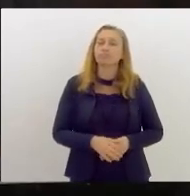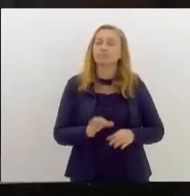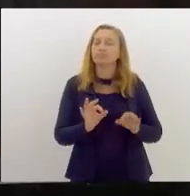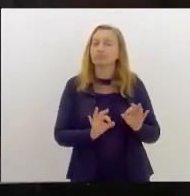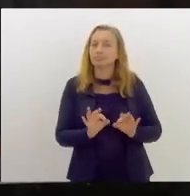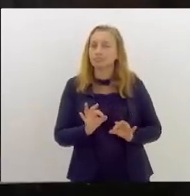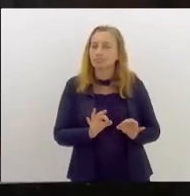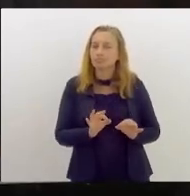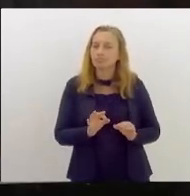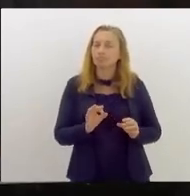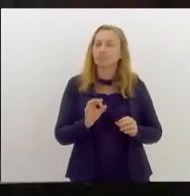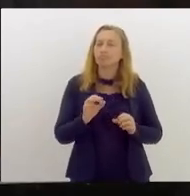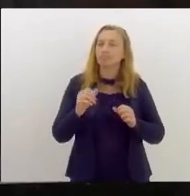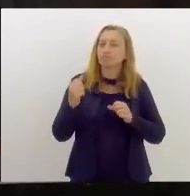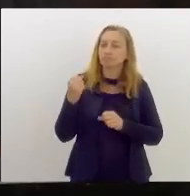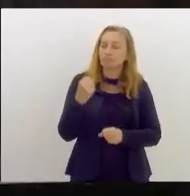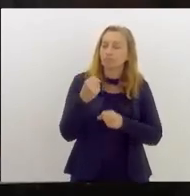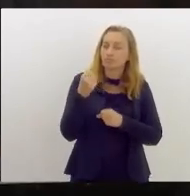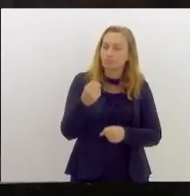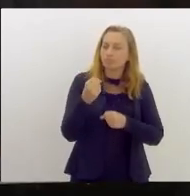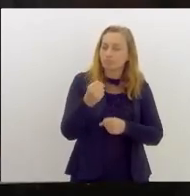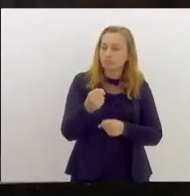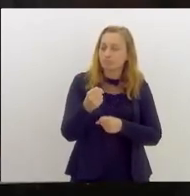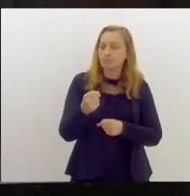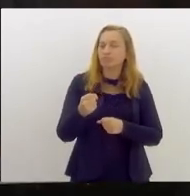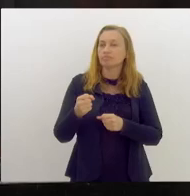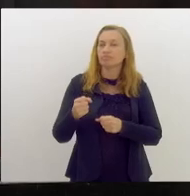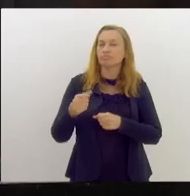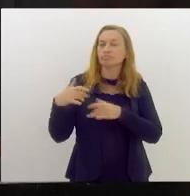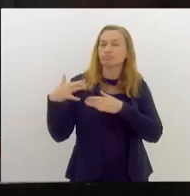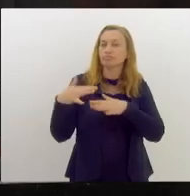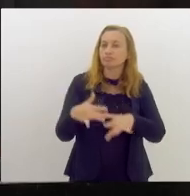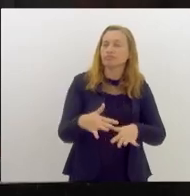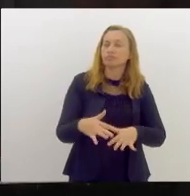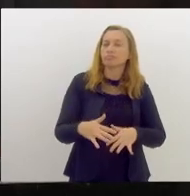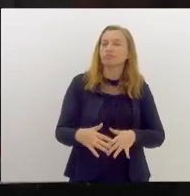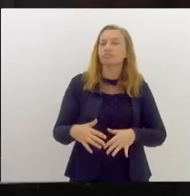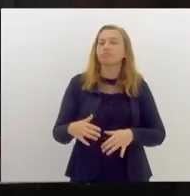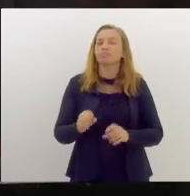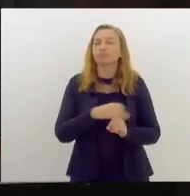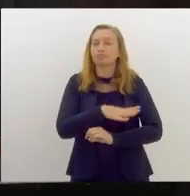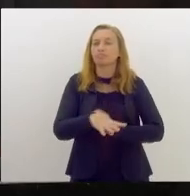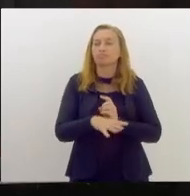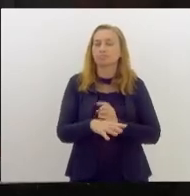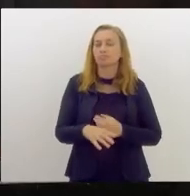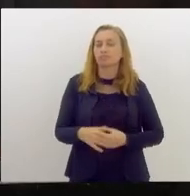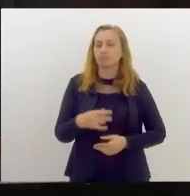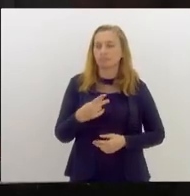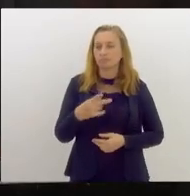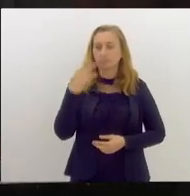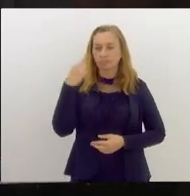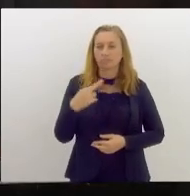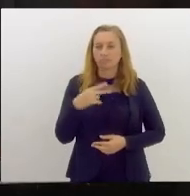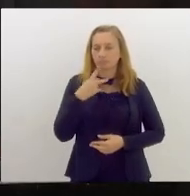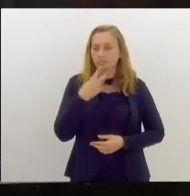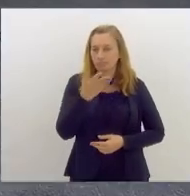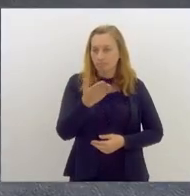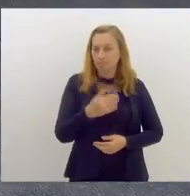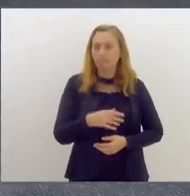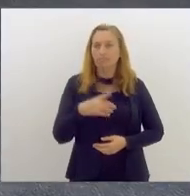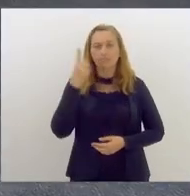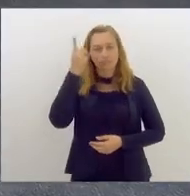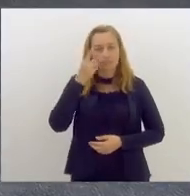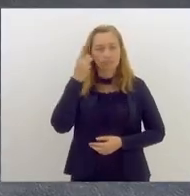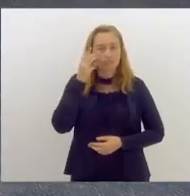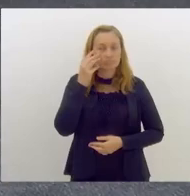como forma de protesto e como forma de chamar atenção da sociedade e do poder público Deputado a Renata conceituado valdec